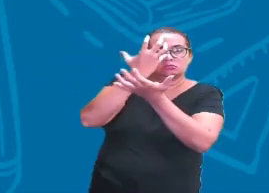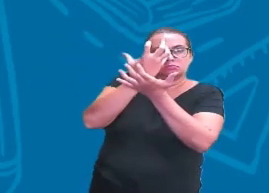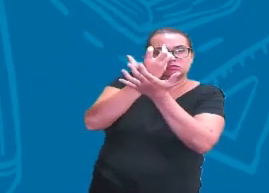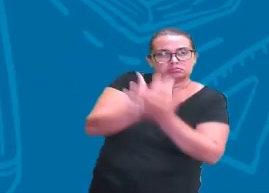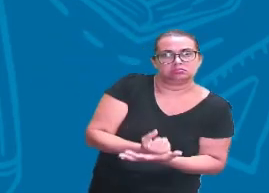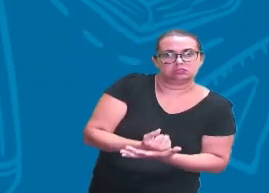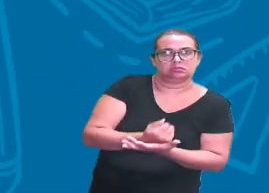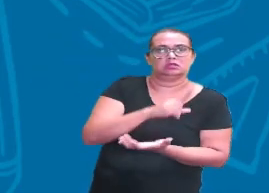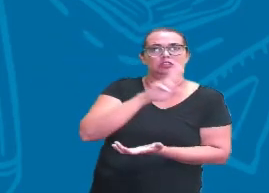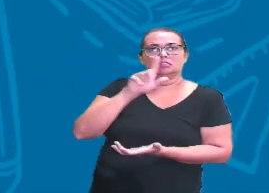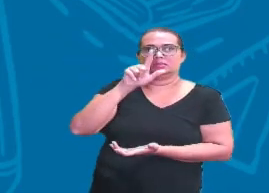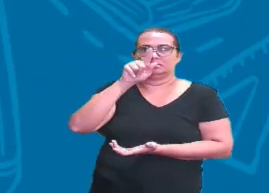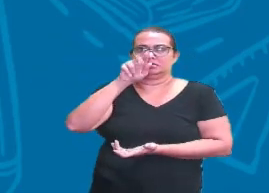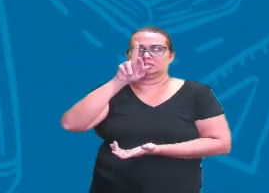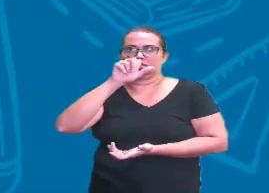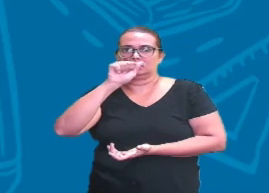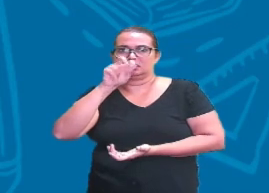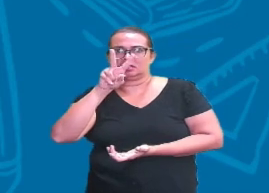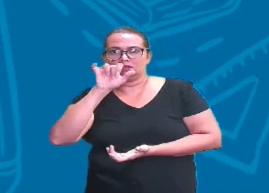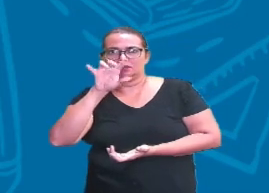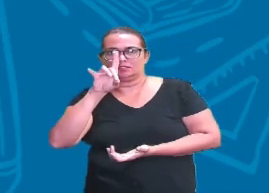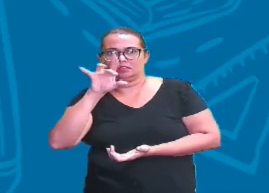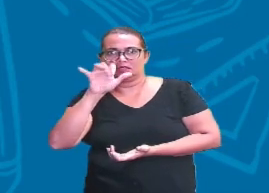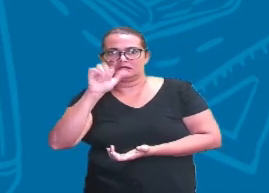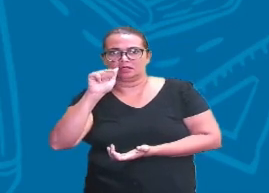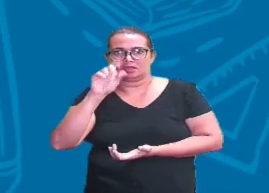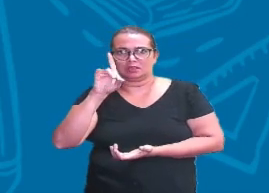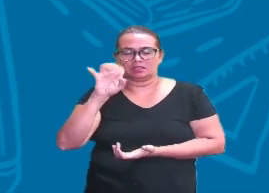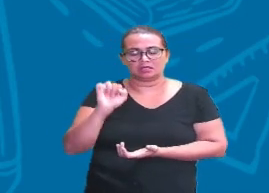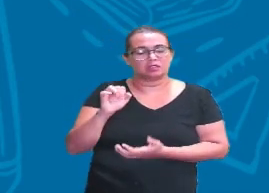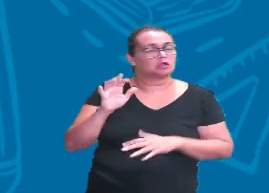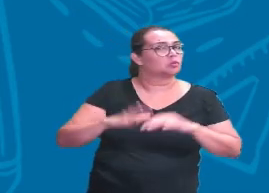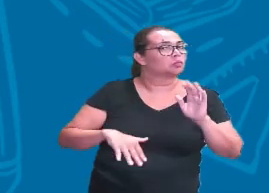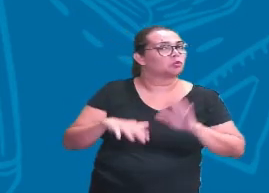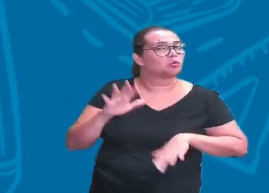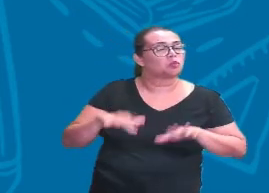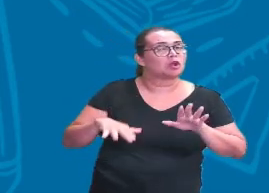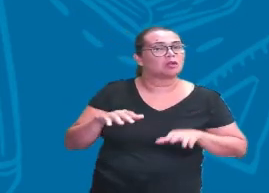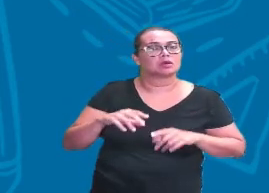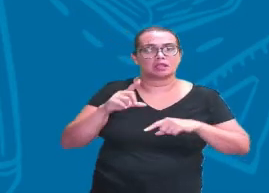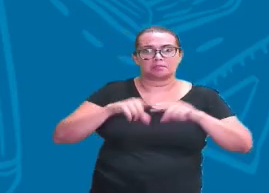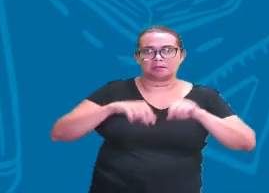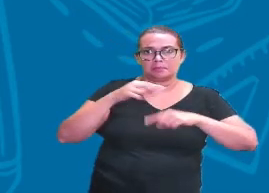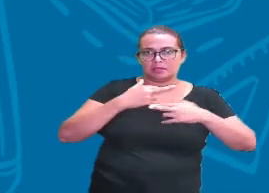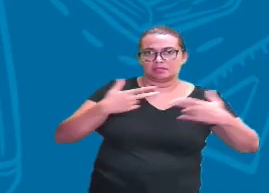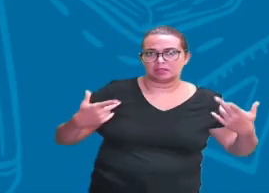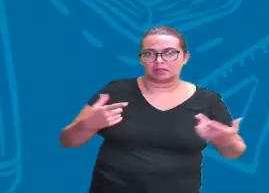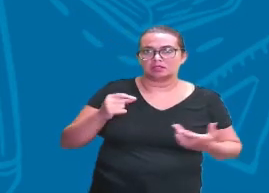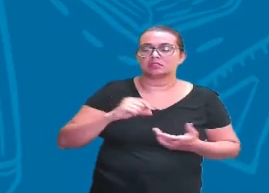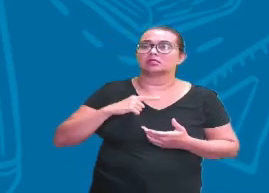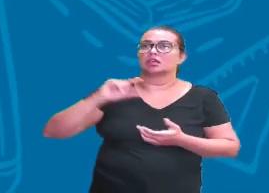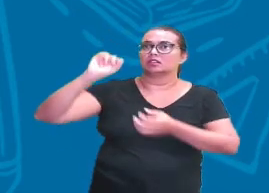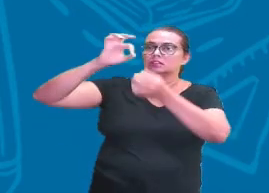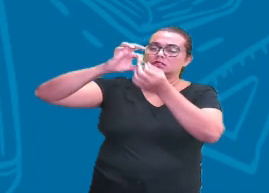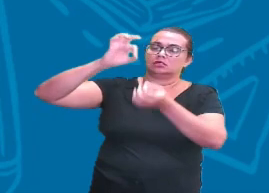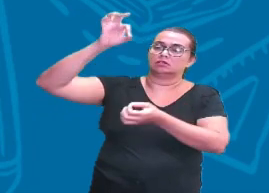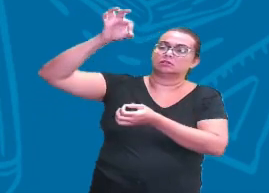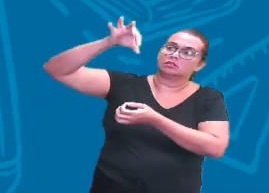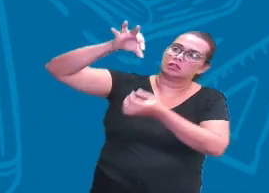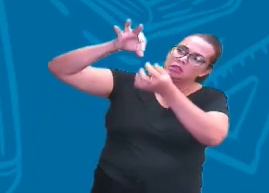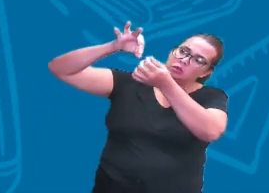objeto que se movimente em queda livre está sob a influência da aceleração da gravidade, que aqui na Terra ela